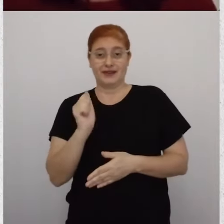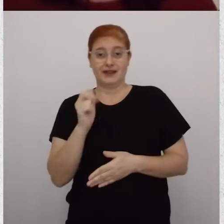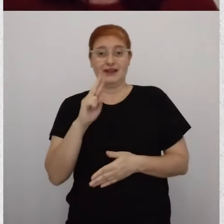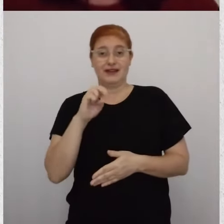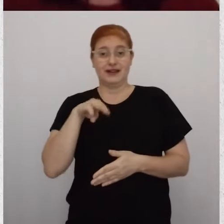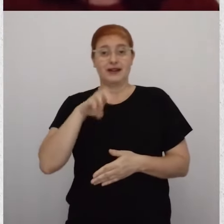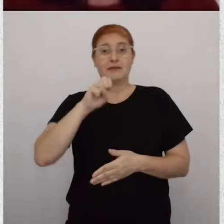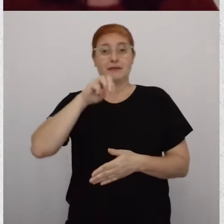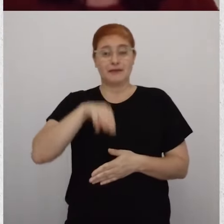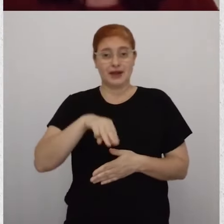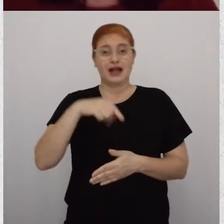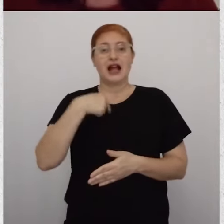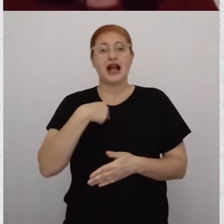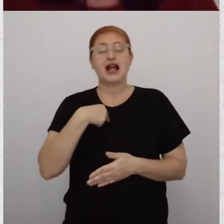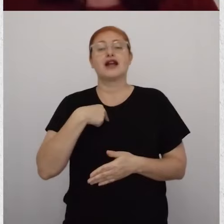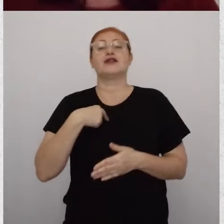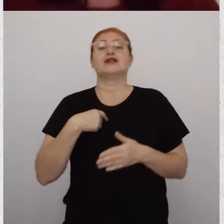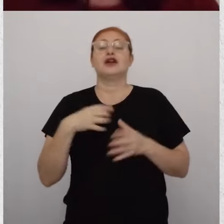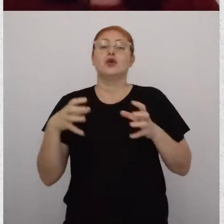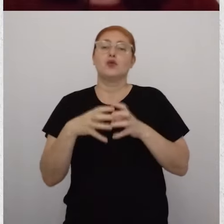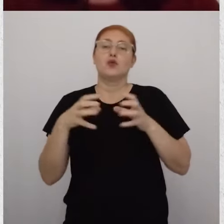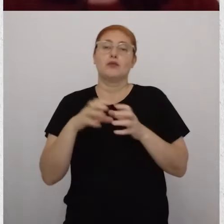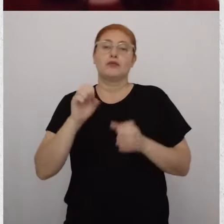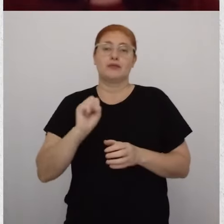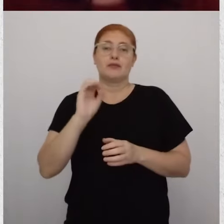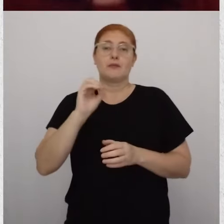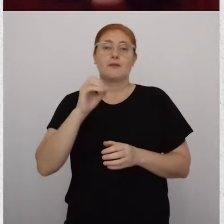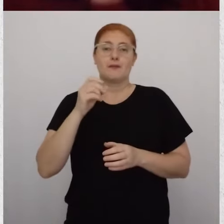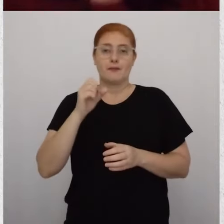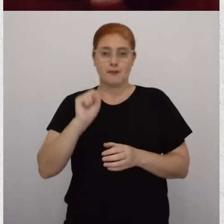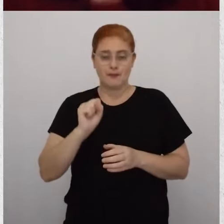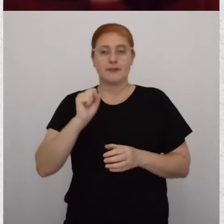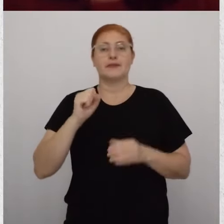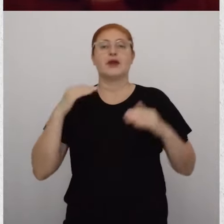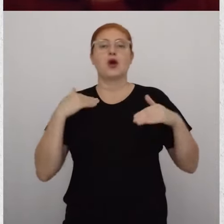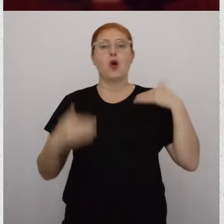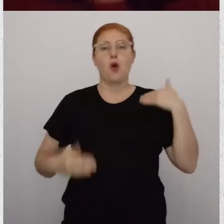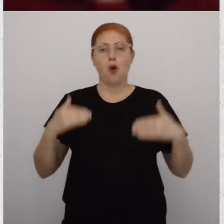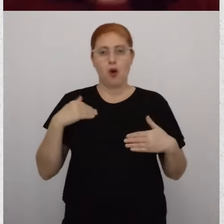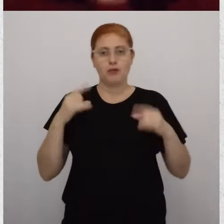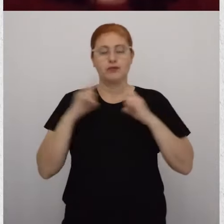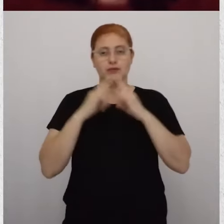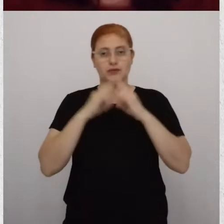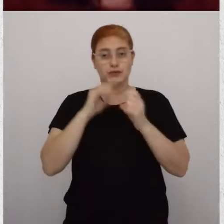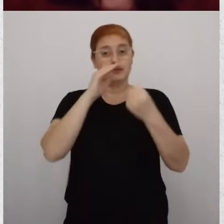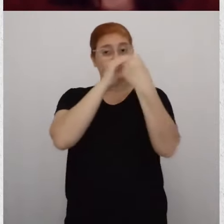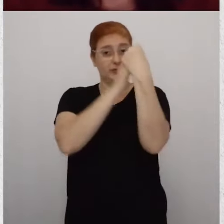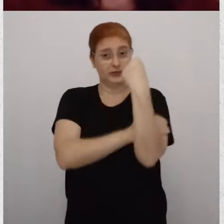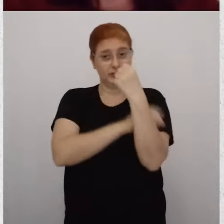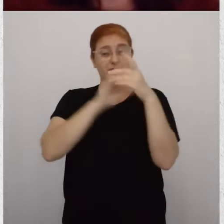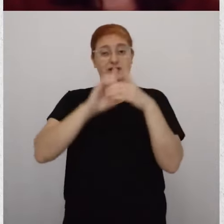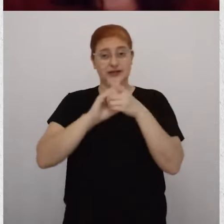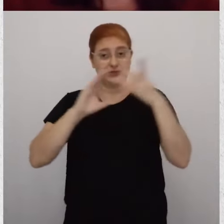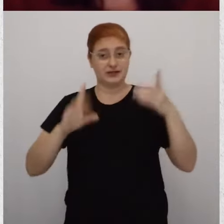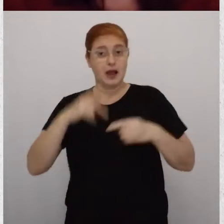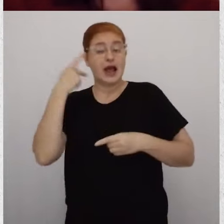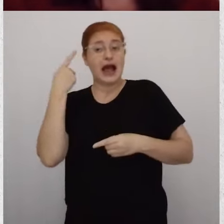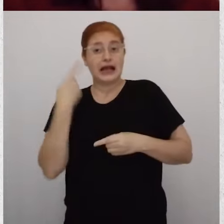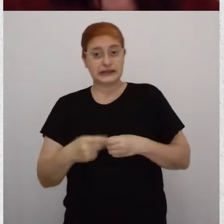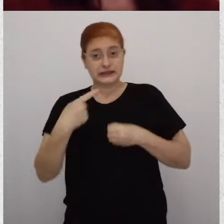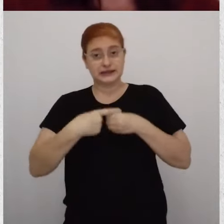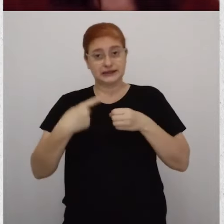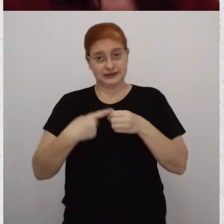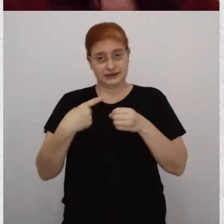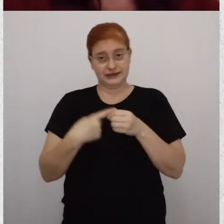eu sou do SOS Corpo, que é um Instituto Feminista para a Democracia, é aqui do Recife.